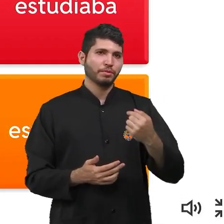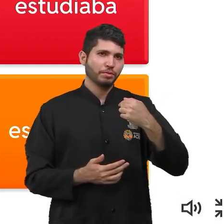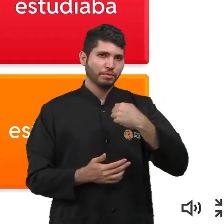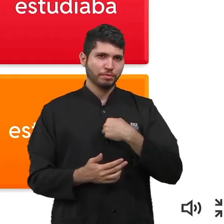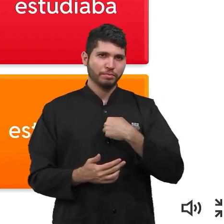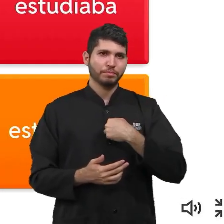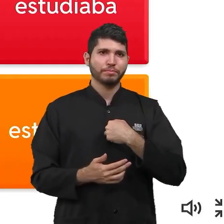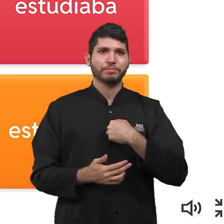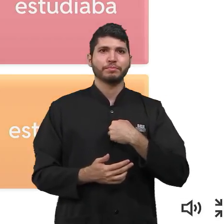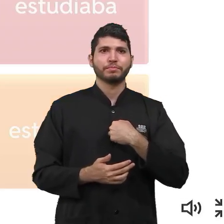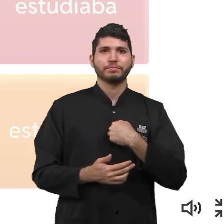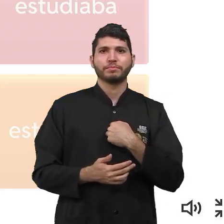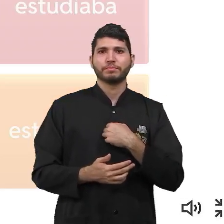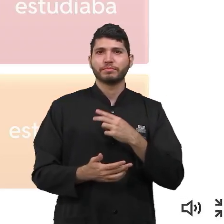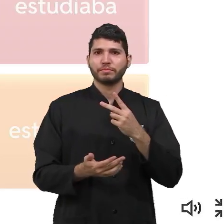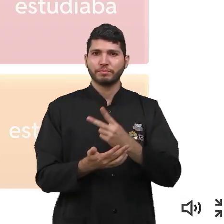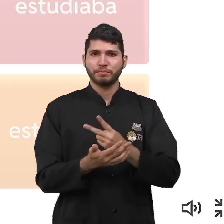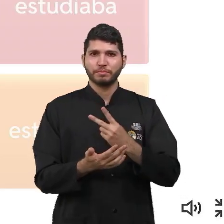estudiávamos.